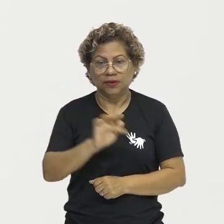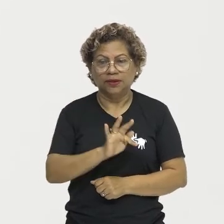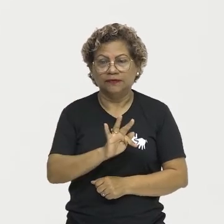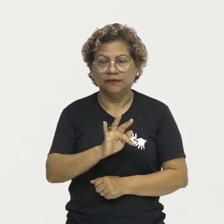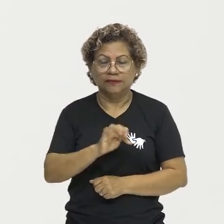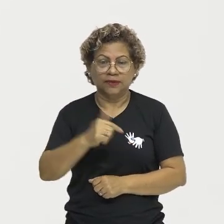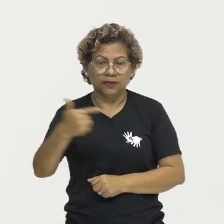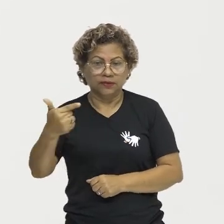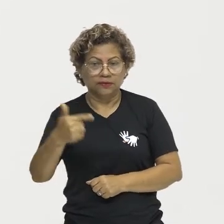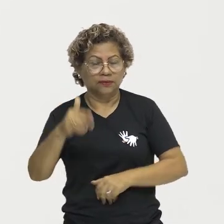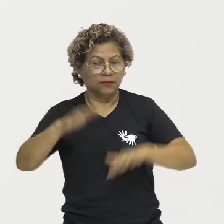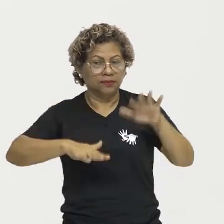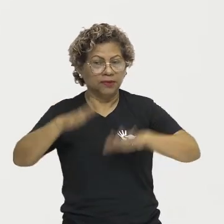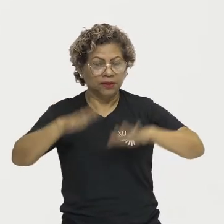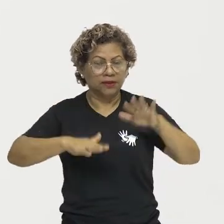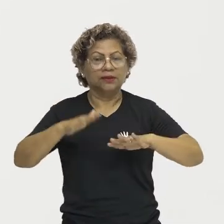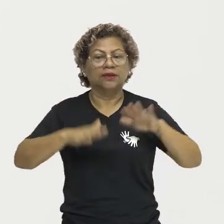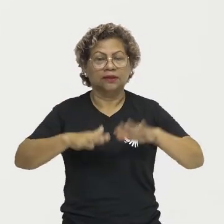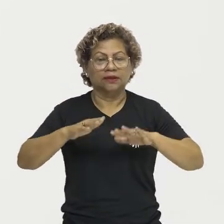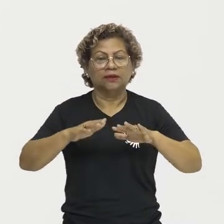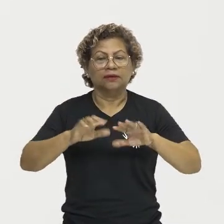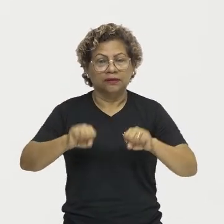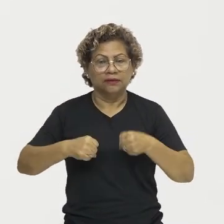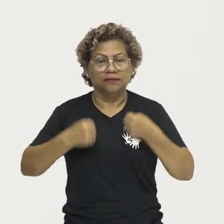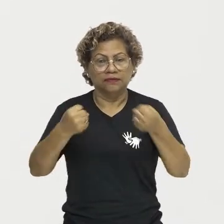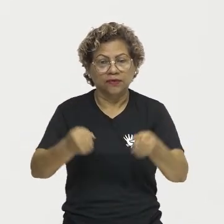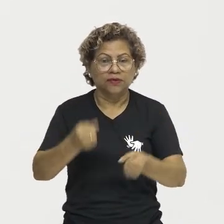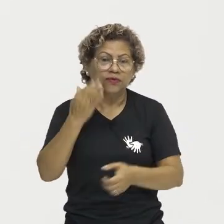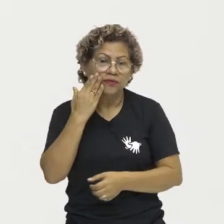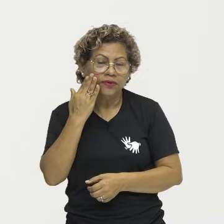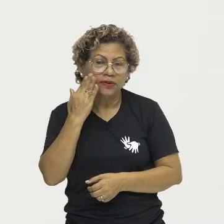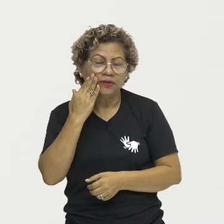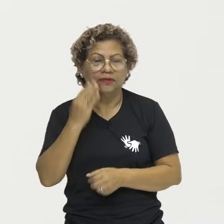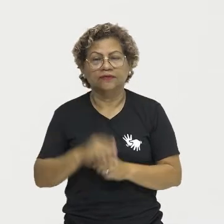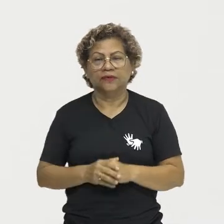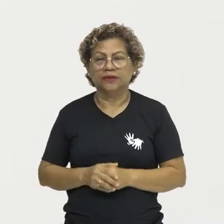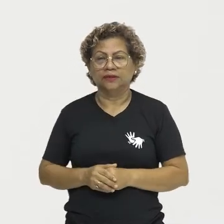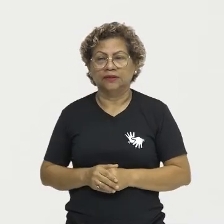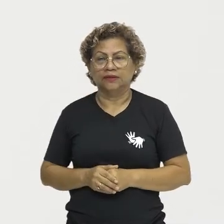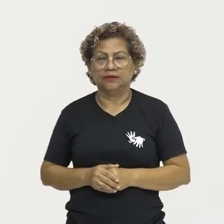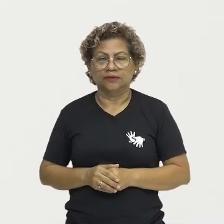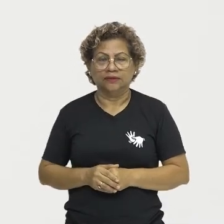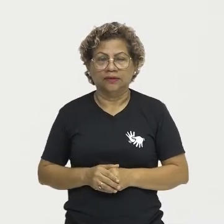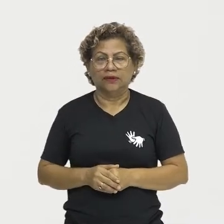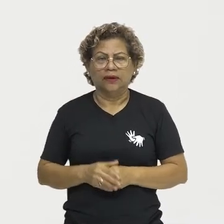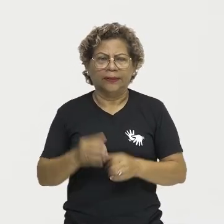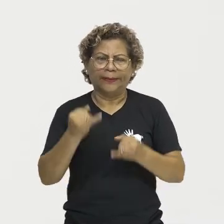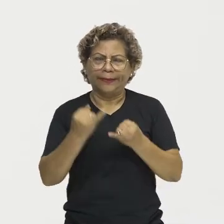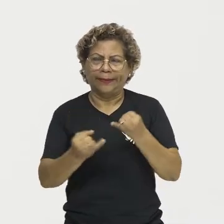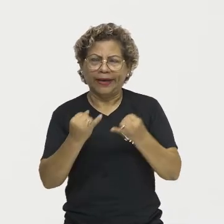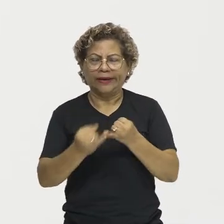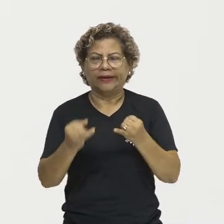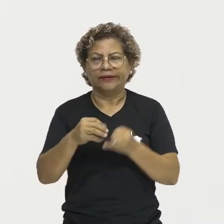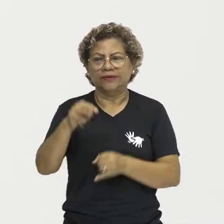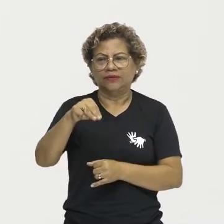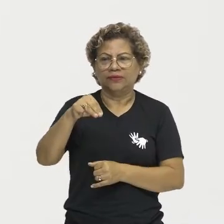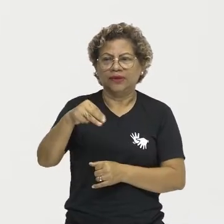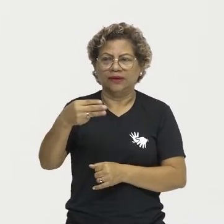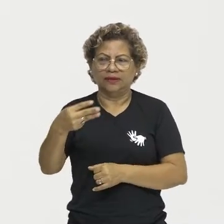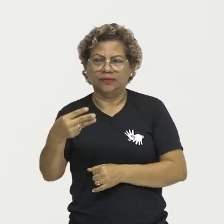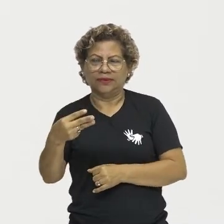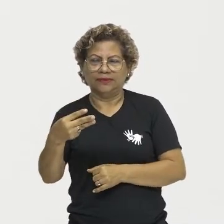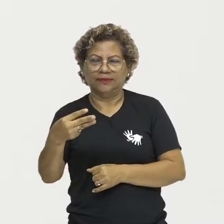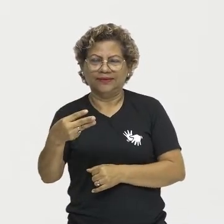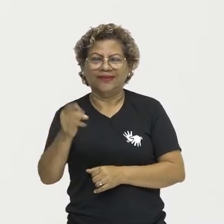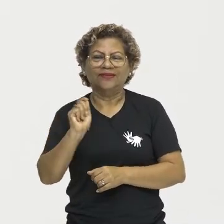de forças que estão sendo aplicadas. Então, esse símbolo aí que você está vendo em seguida, que parece um M aí deitado, ele é o